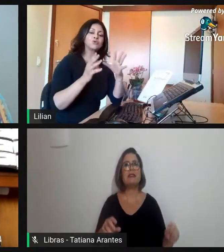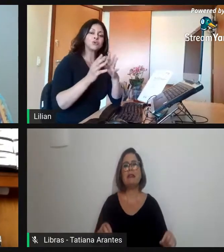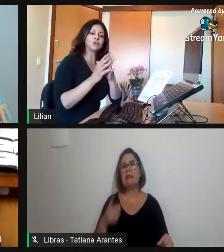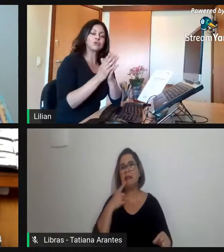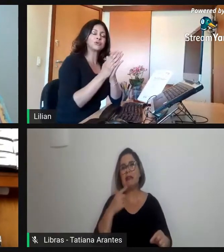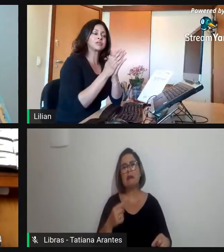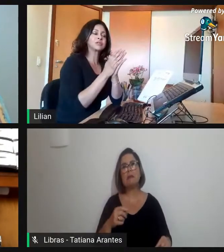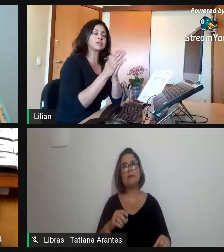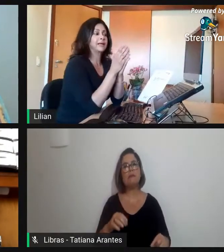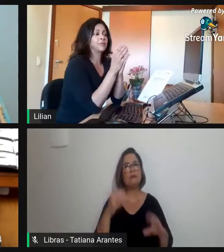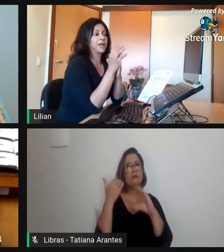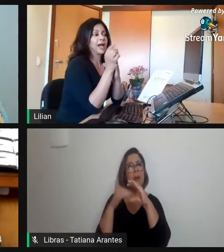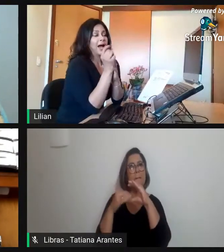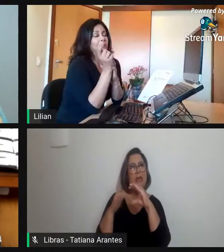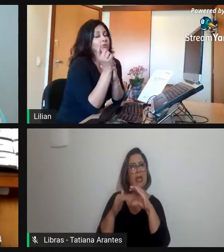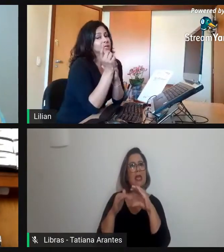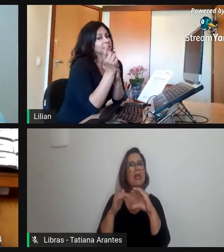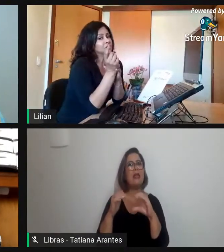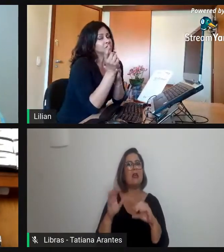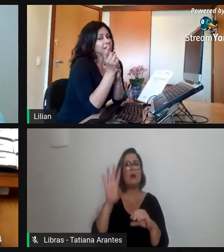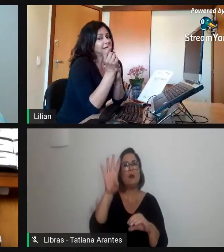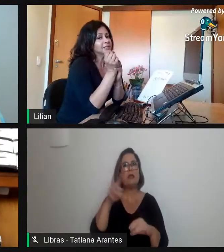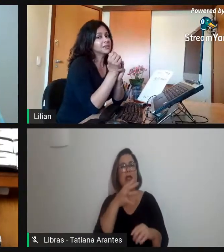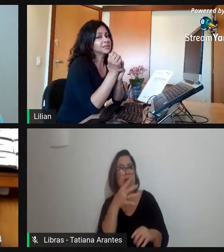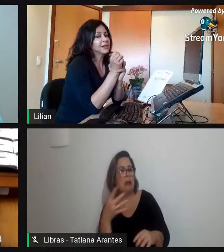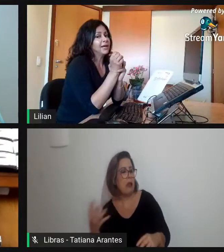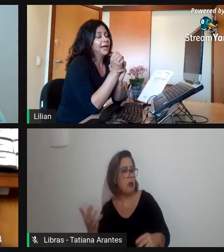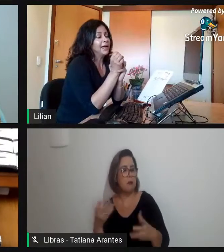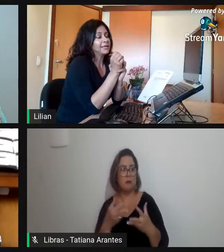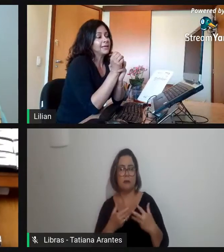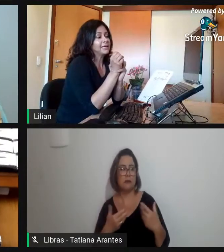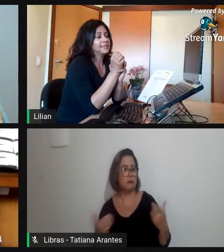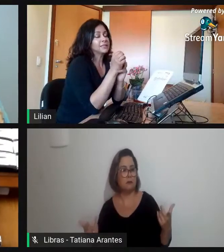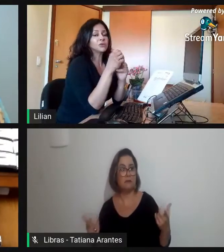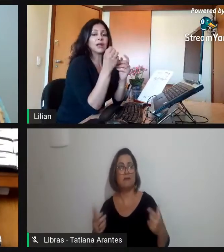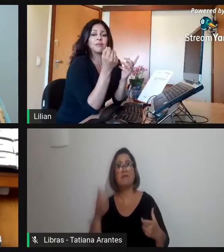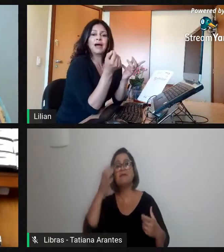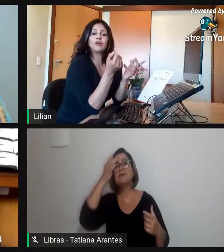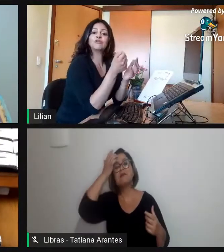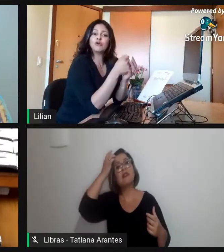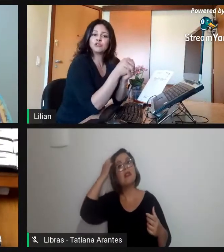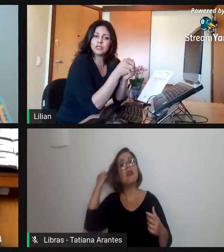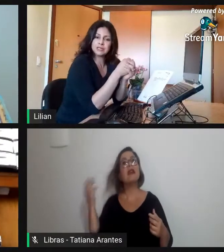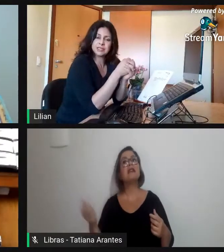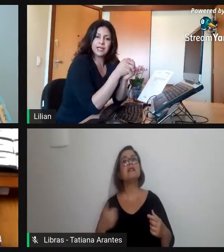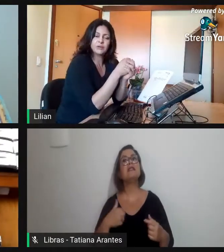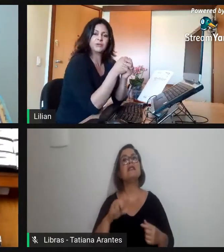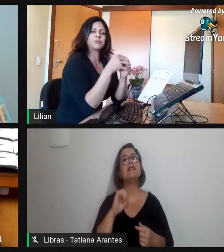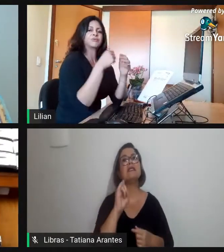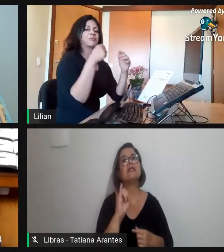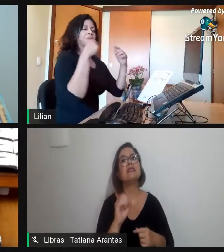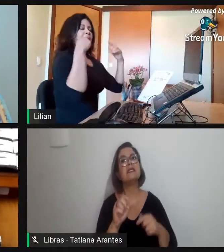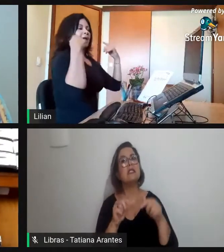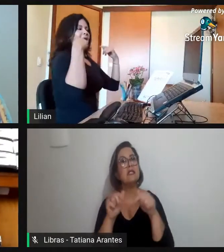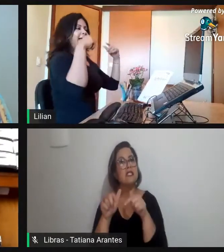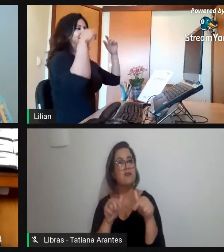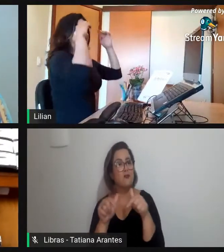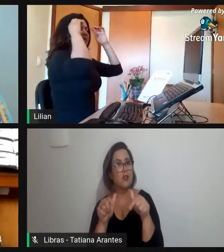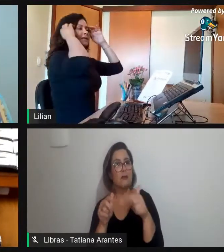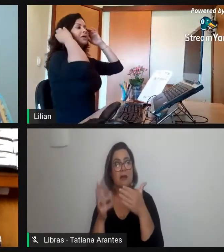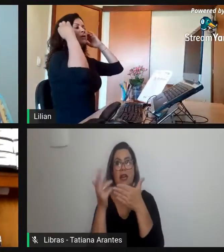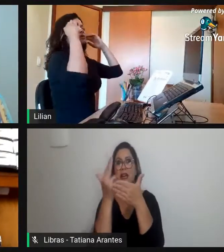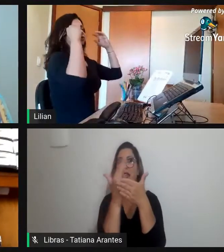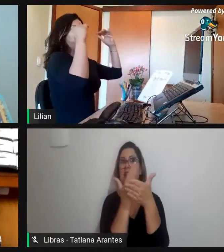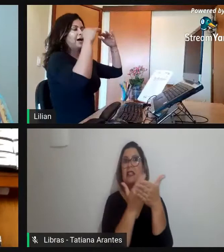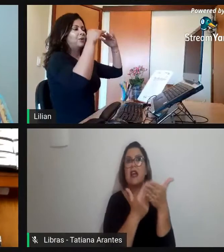né? Os outros, né? A única diferença é que, se o trabalho for de desenho,